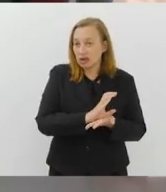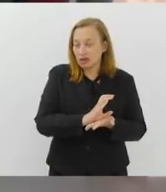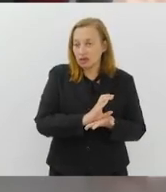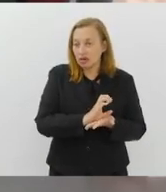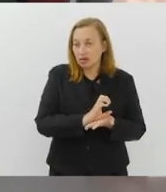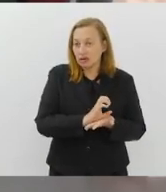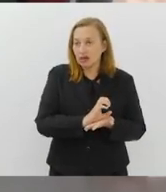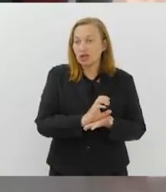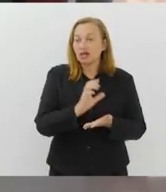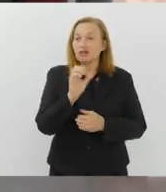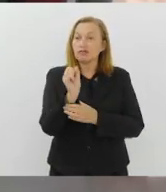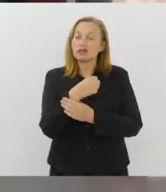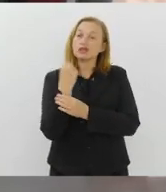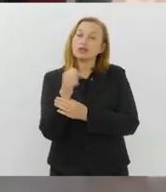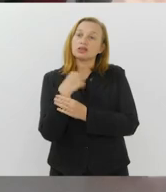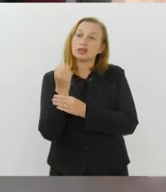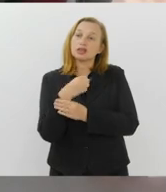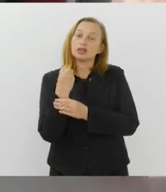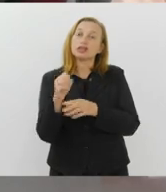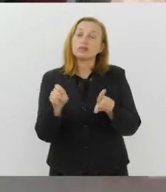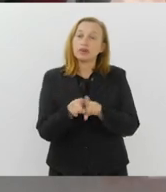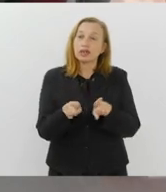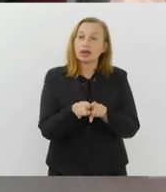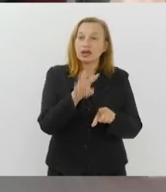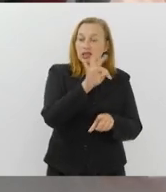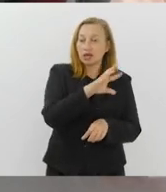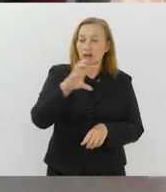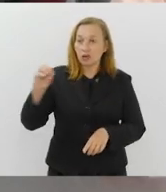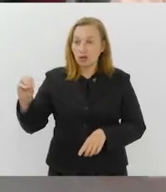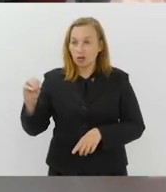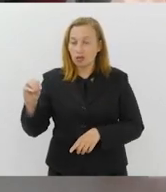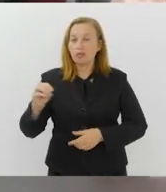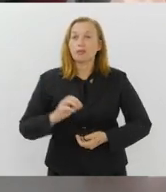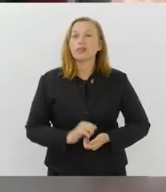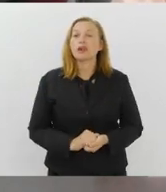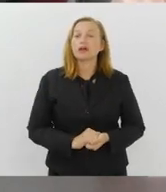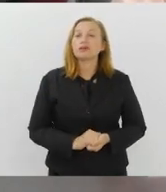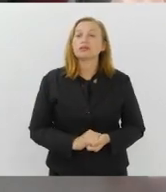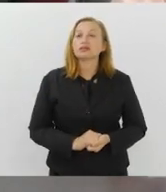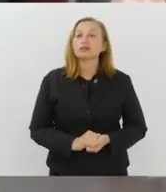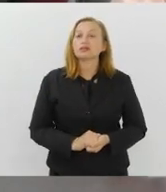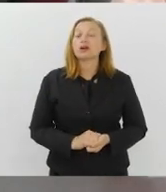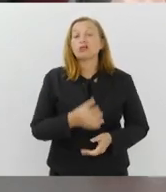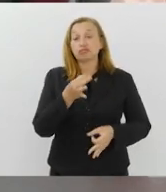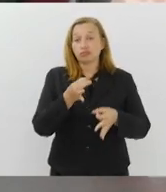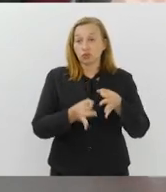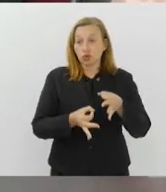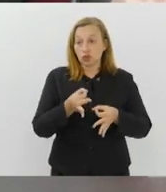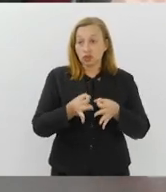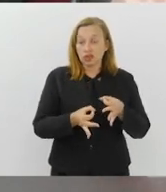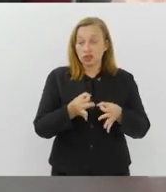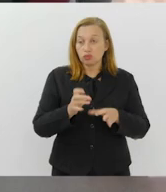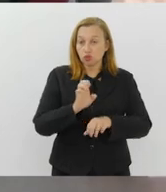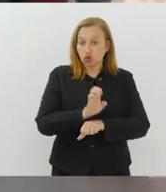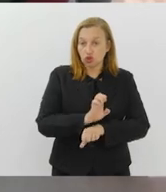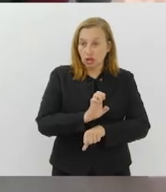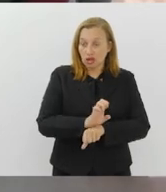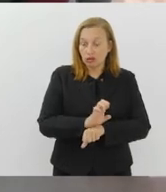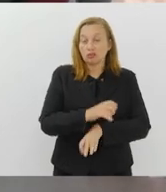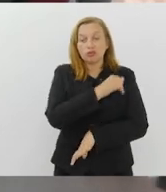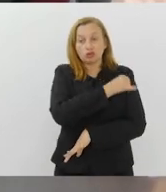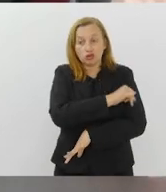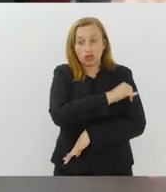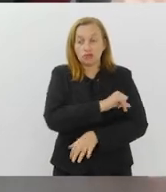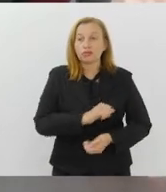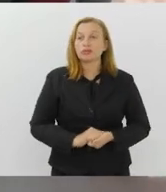de Fisioterapia e Terapia Ocupacional da 2ª Região, que abrange a jurisdição do Estado do Rio de